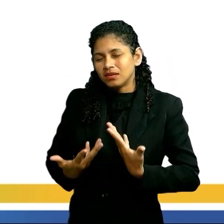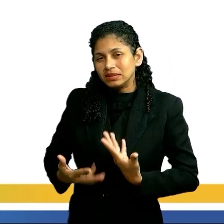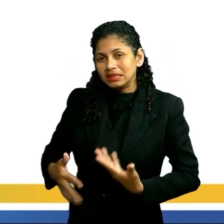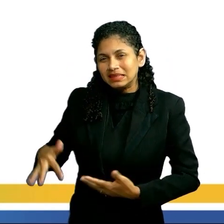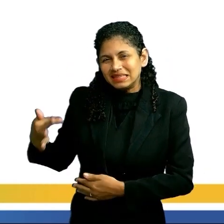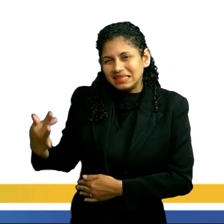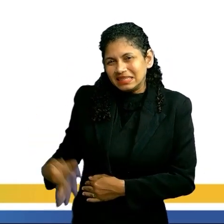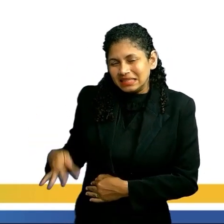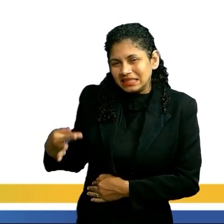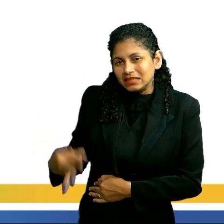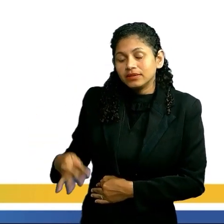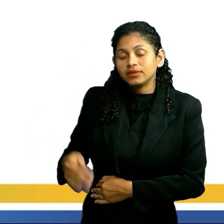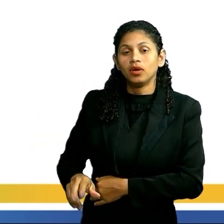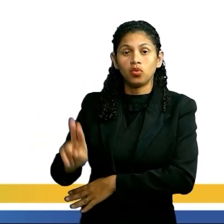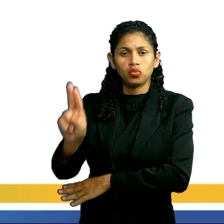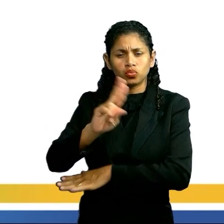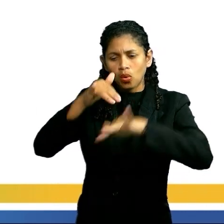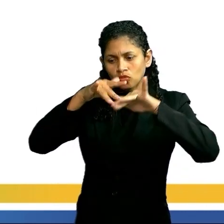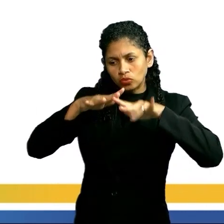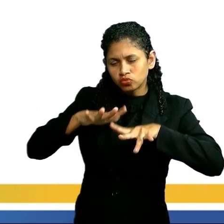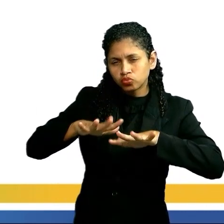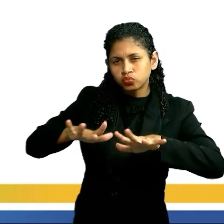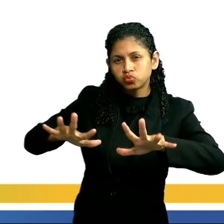uso foi mais difundido a partir de